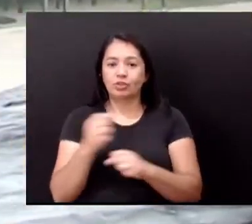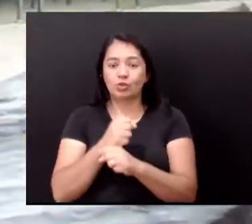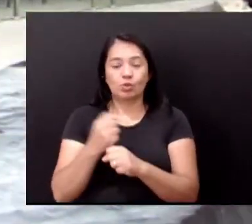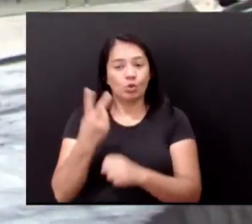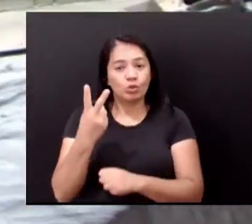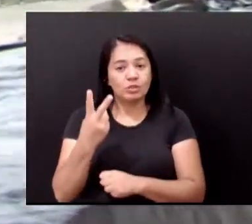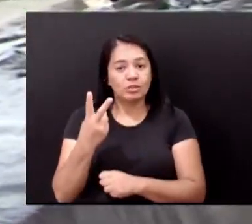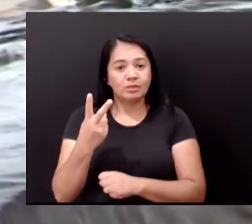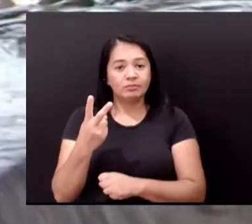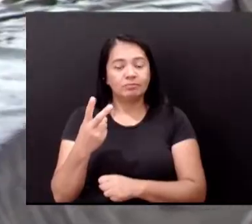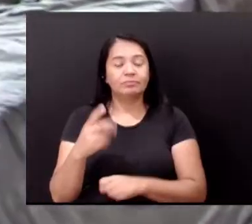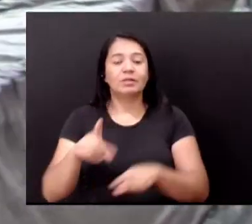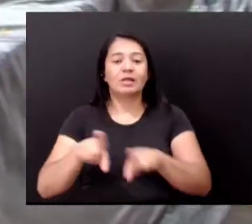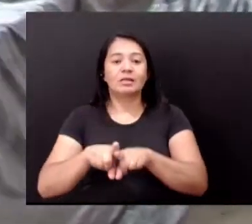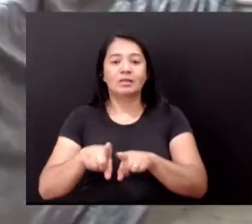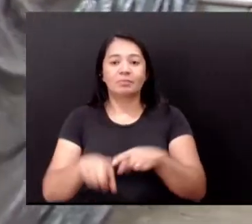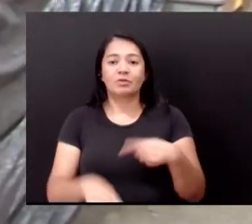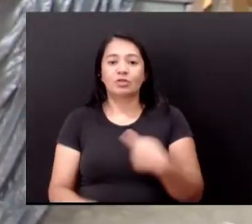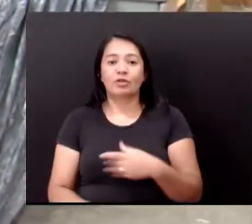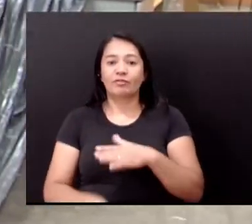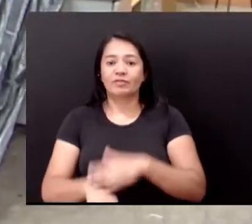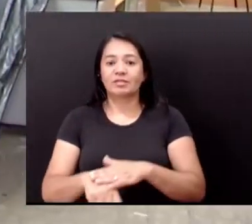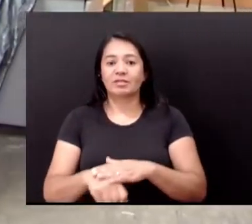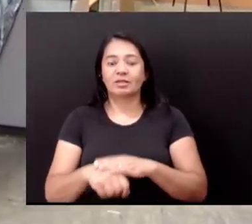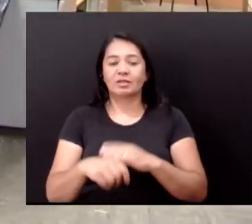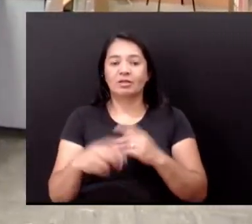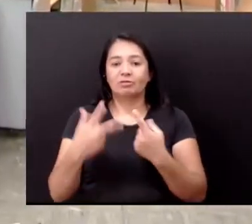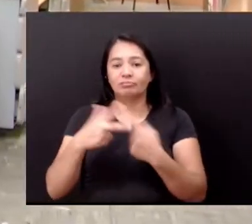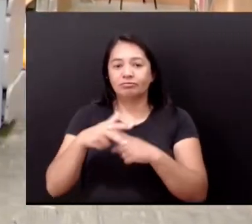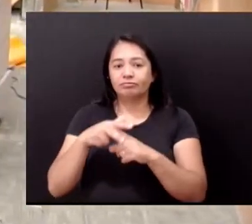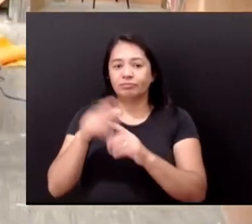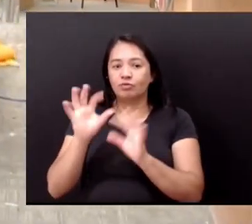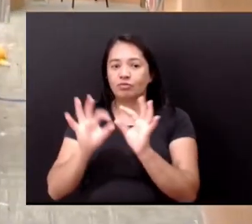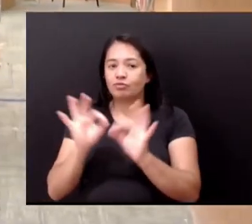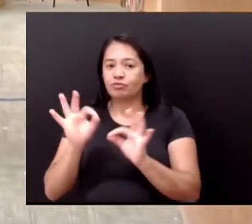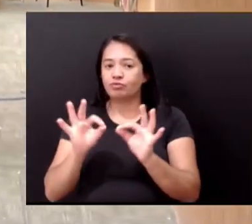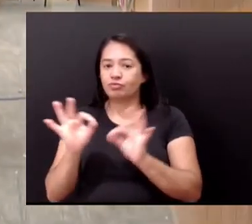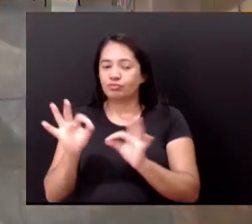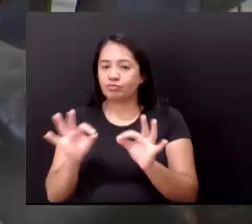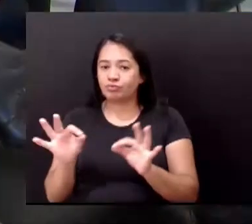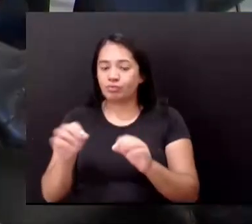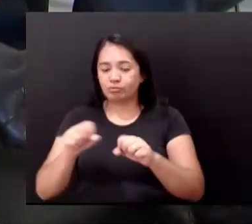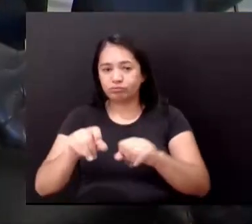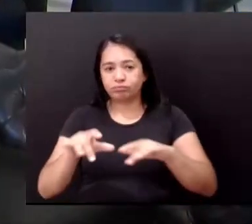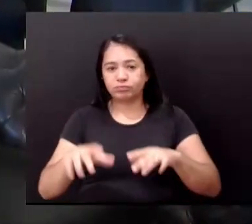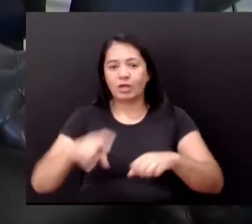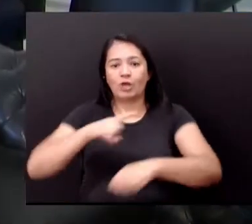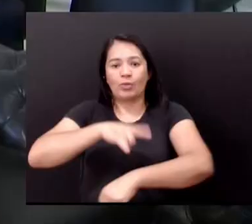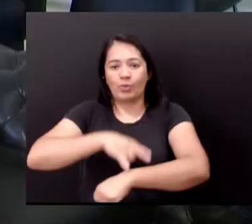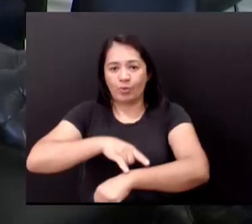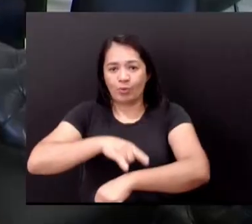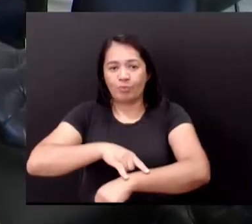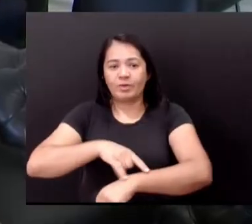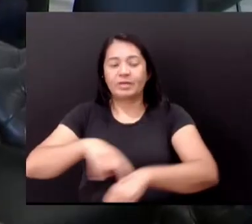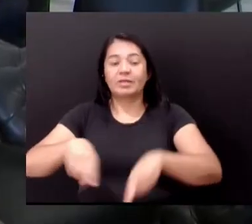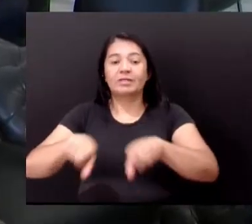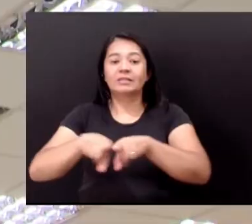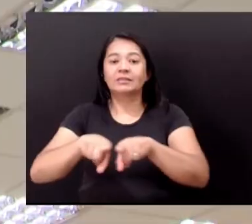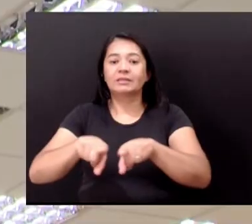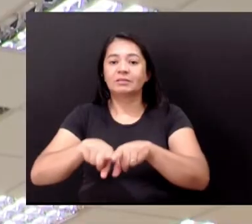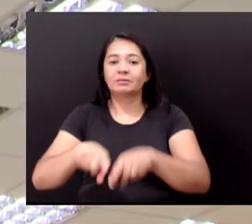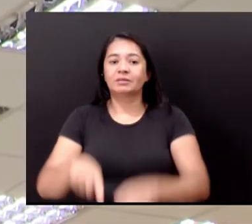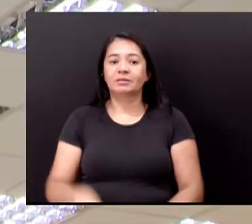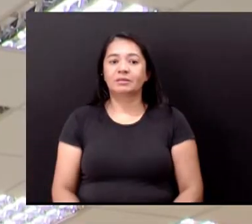que nós tivemos as reformas do plenário, né, e dos banheiros, e nós fomos, né, a toque